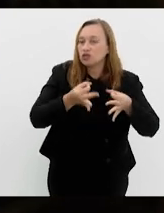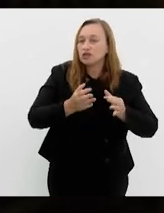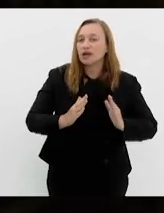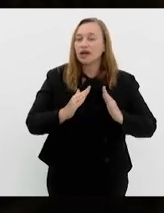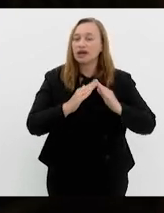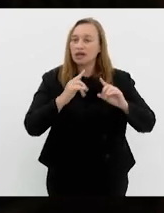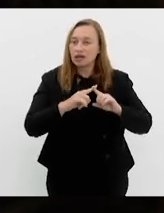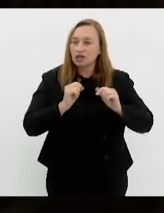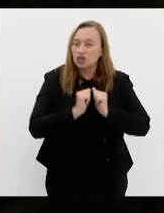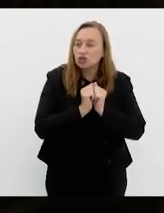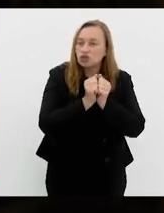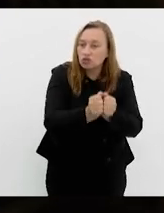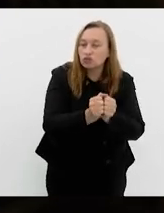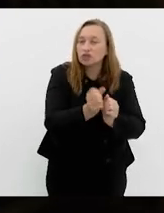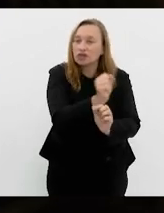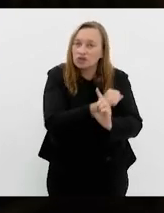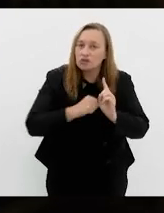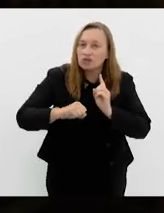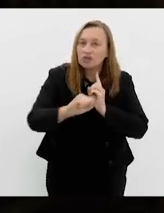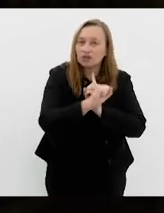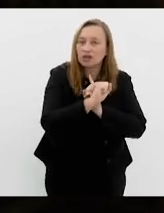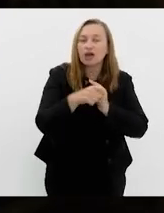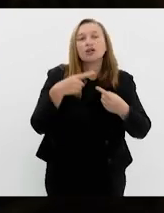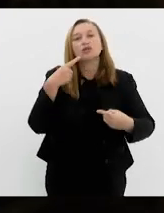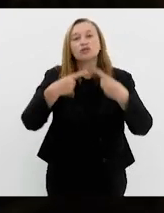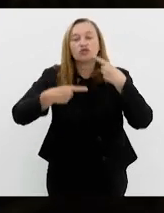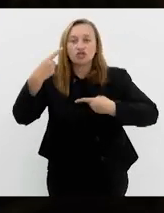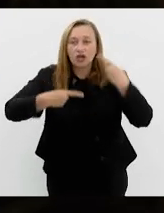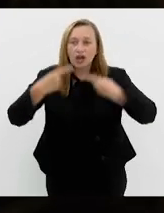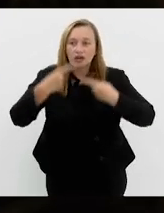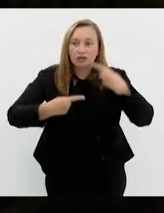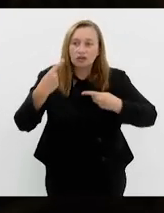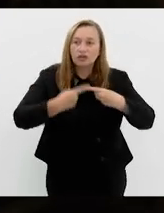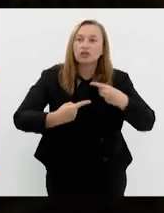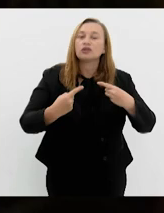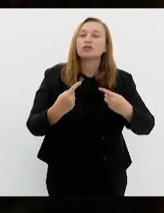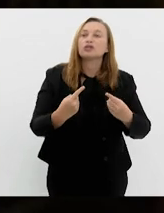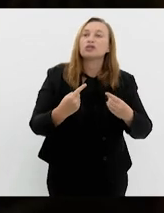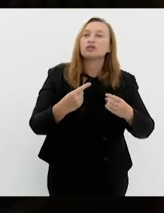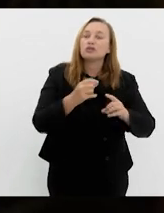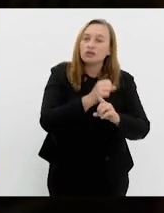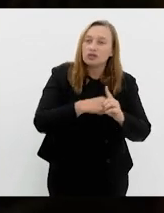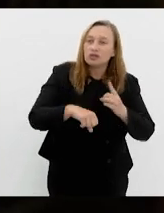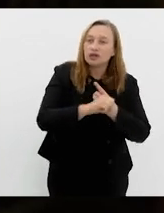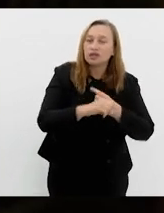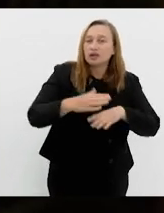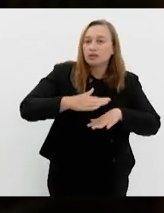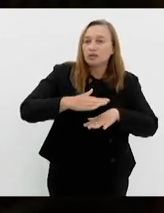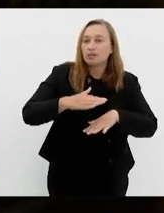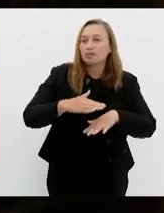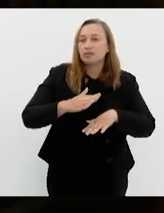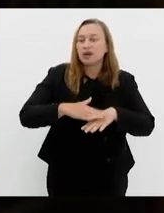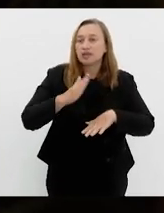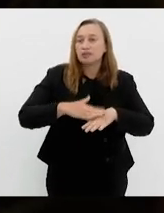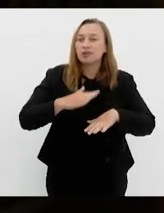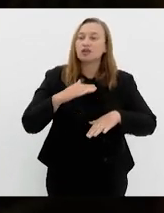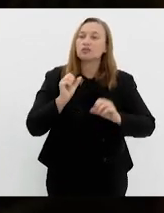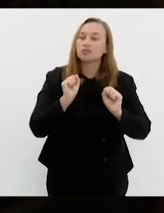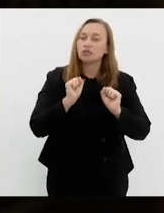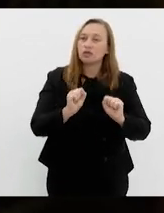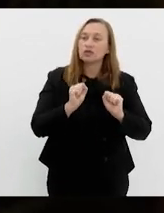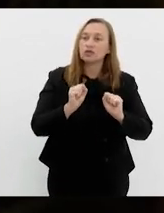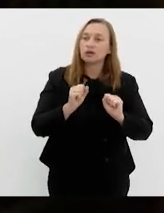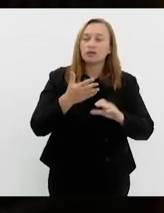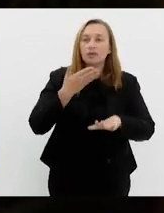sociedade igreja presente junto no diálogo com a sociedade civil para que façamos cada vez melhor esse nosso mundo que Deus abençoe e